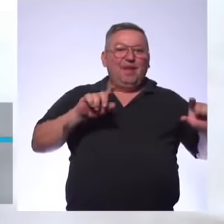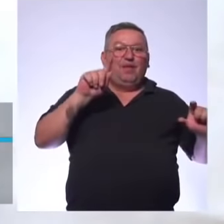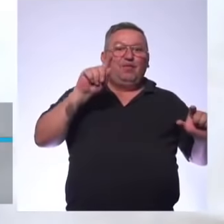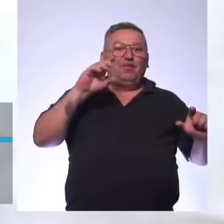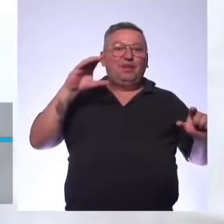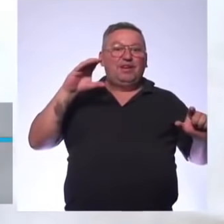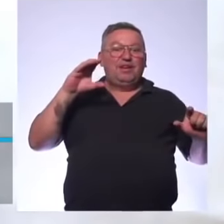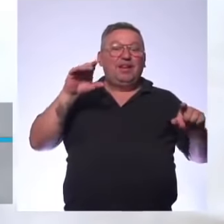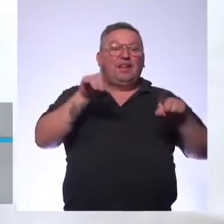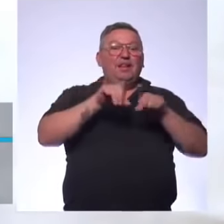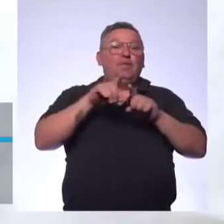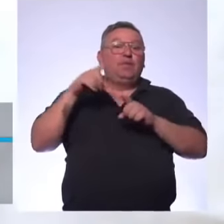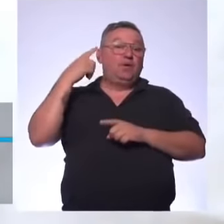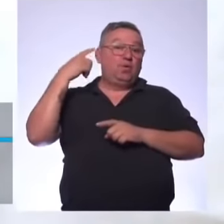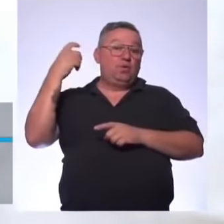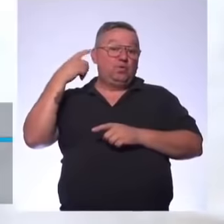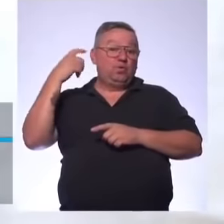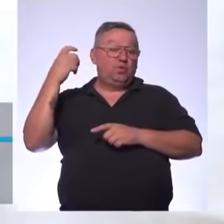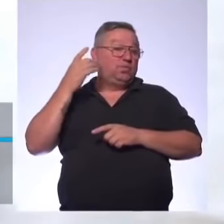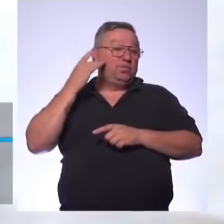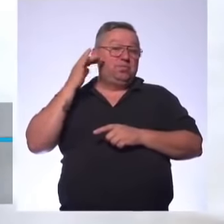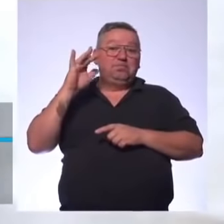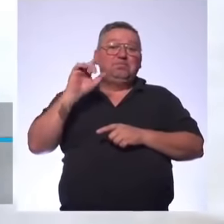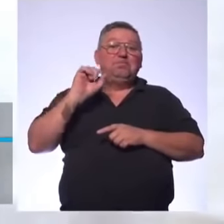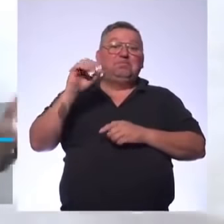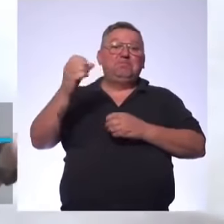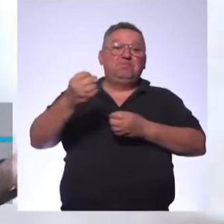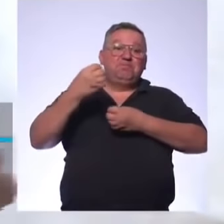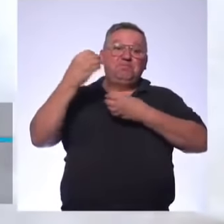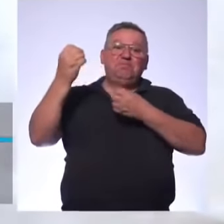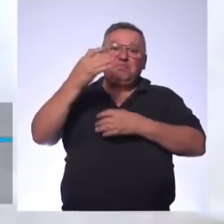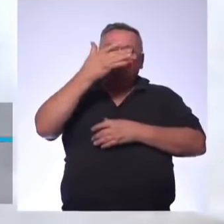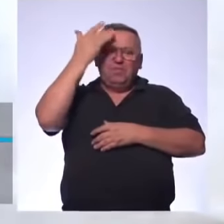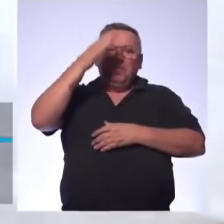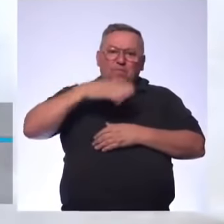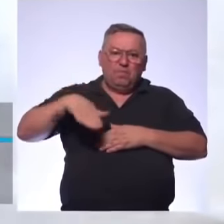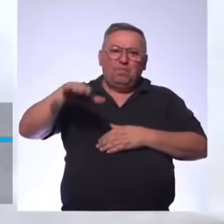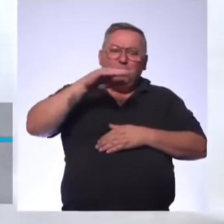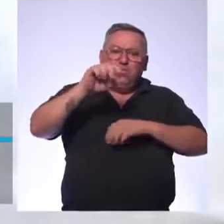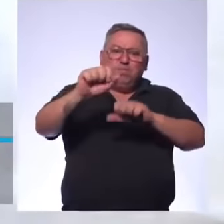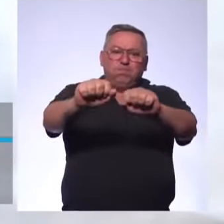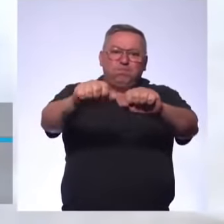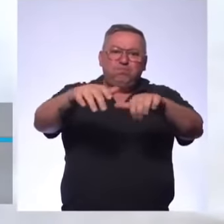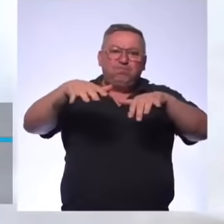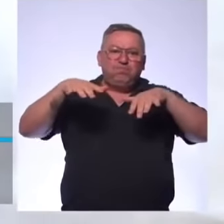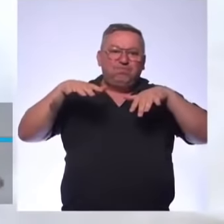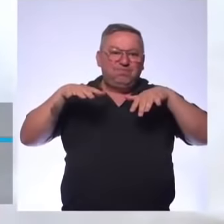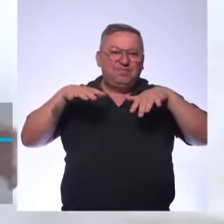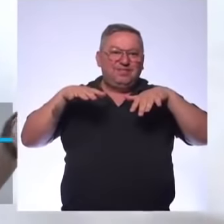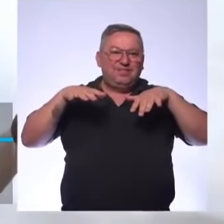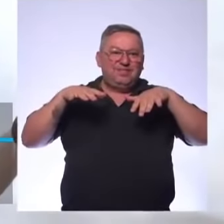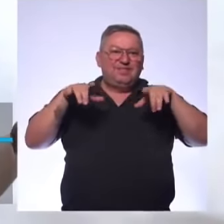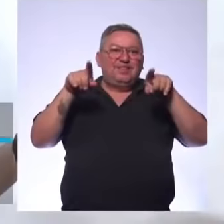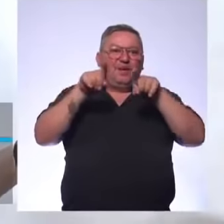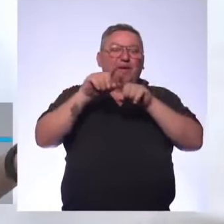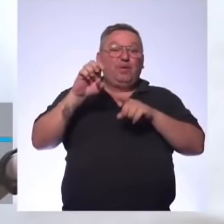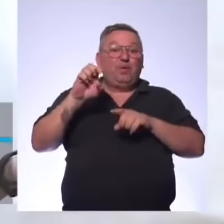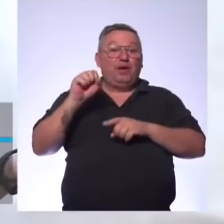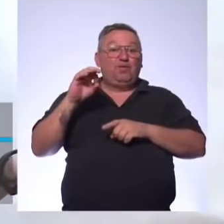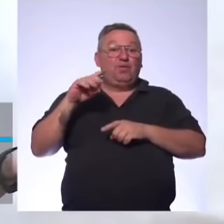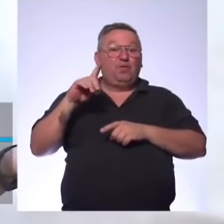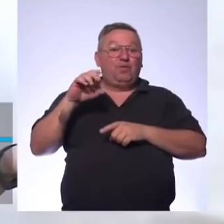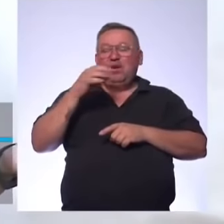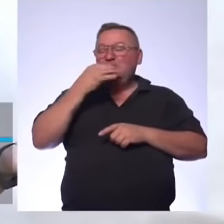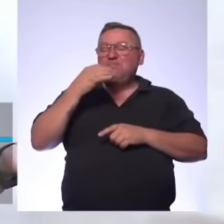é o som Eu também não sabia quem foi que nos ensinou foram o pessoal do estúdio que nos ensinaram a galera acha que a gente